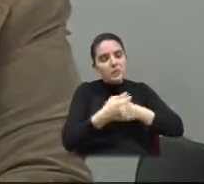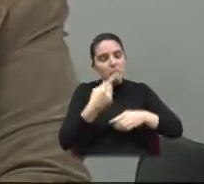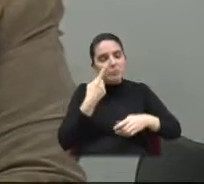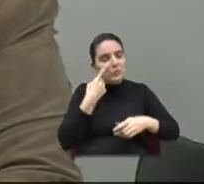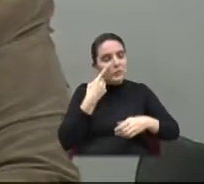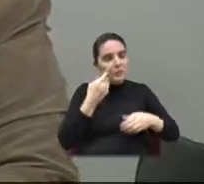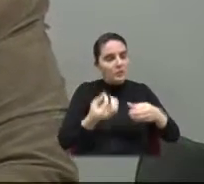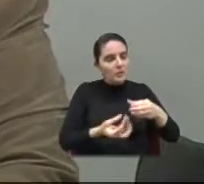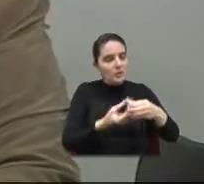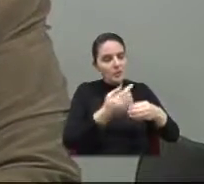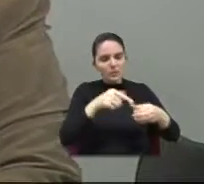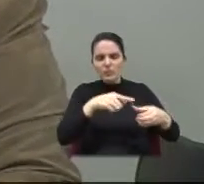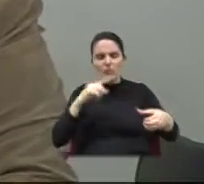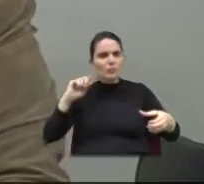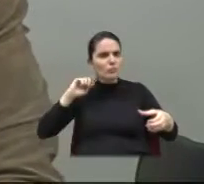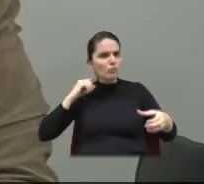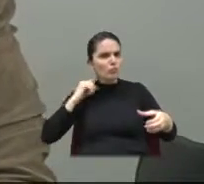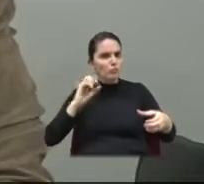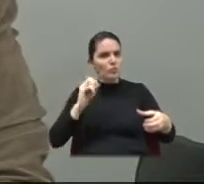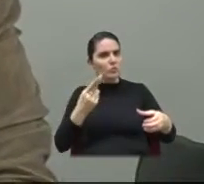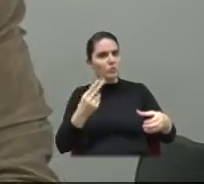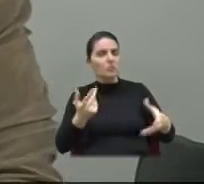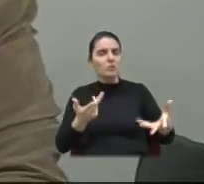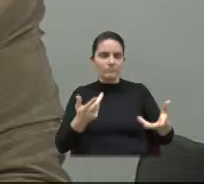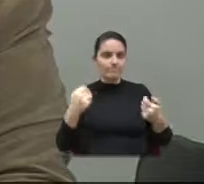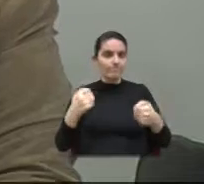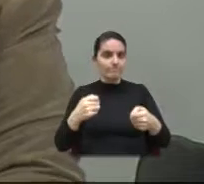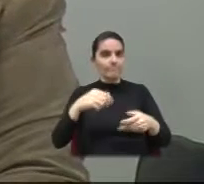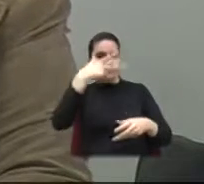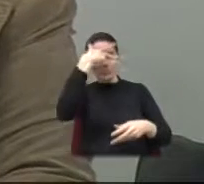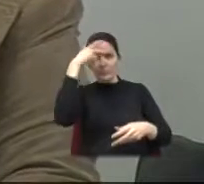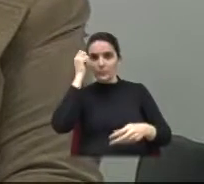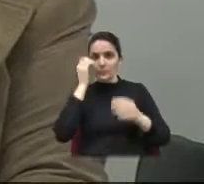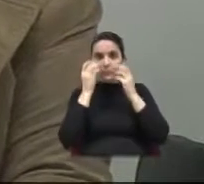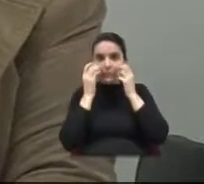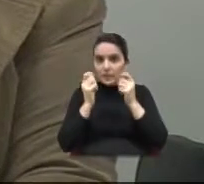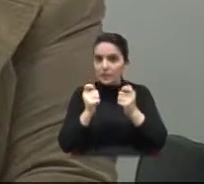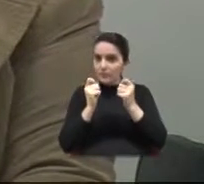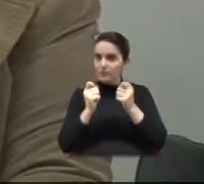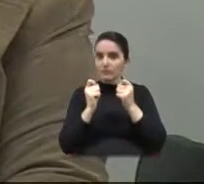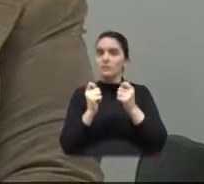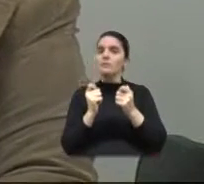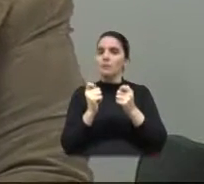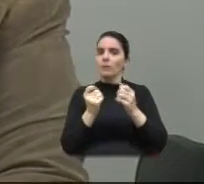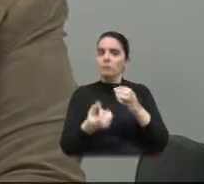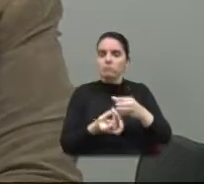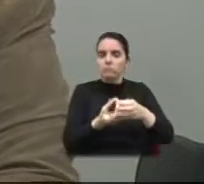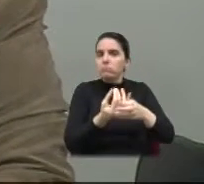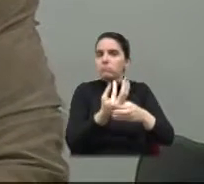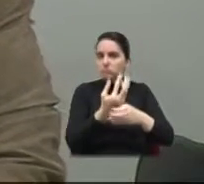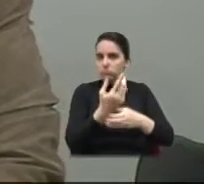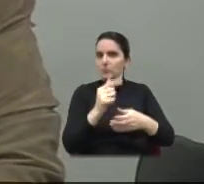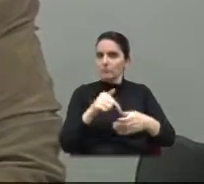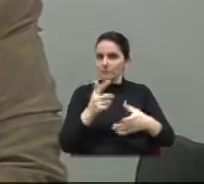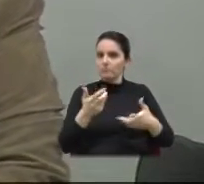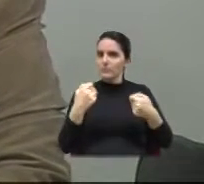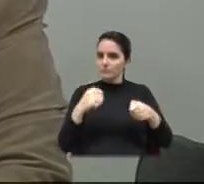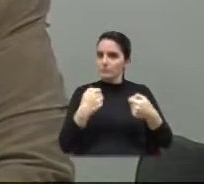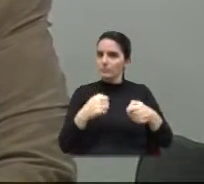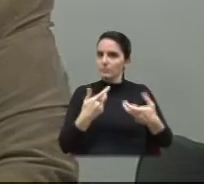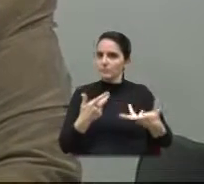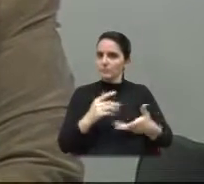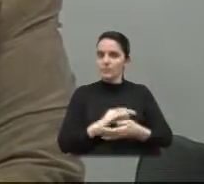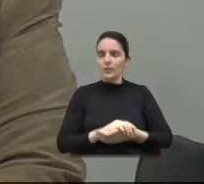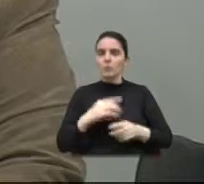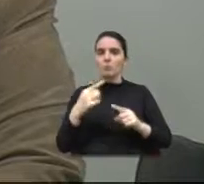se está sujo. Então, tem que ter uma aproximação do poder público com essas minas. Elas estão, na maioria,